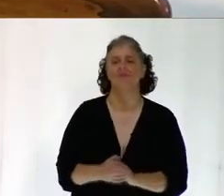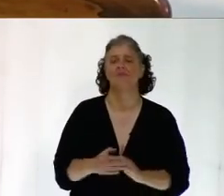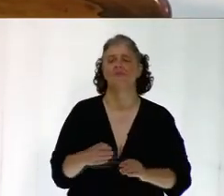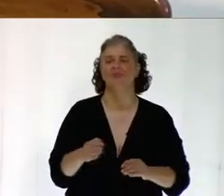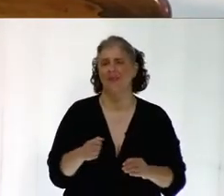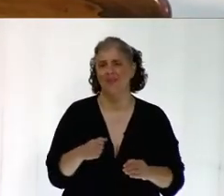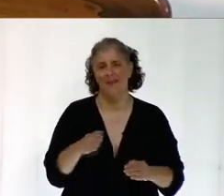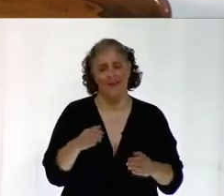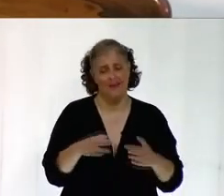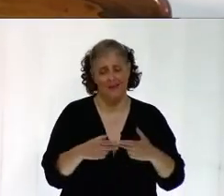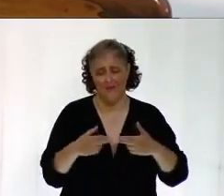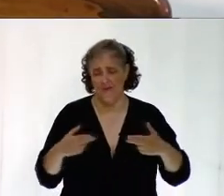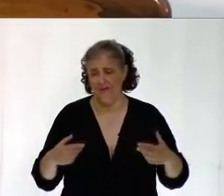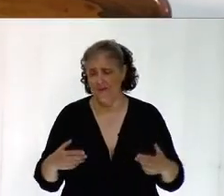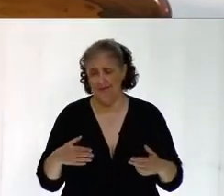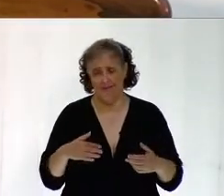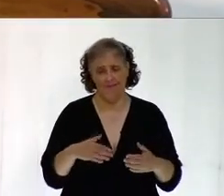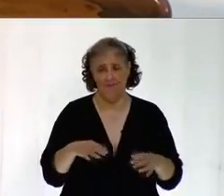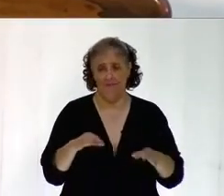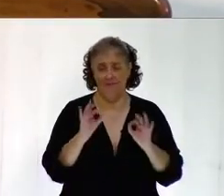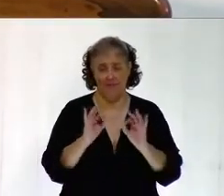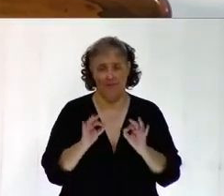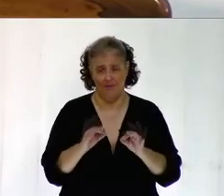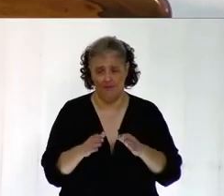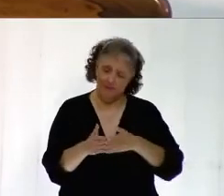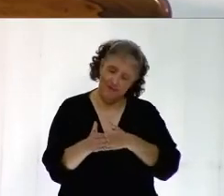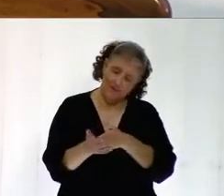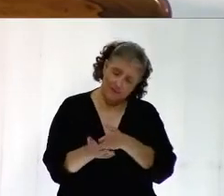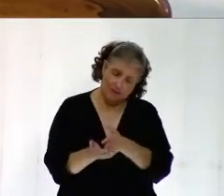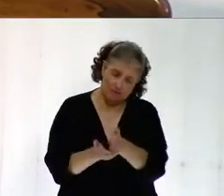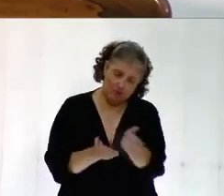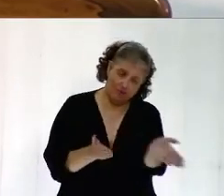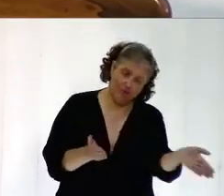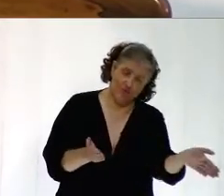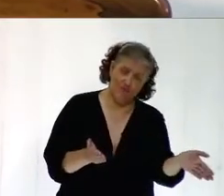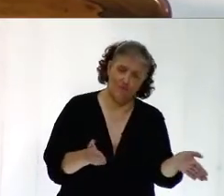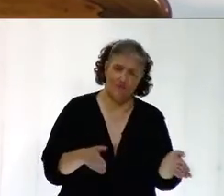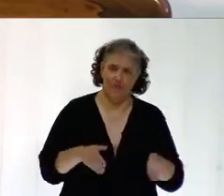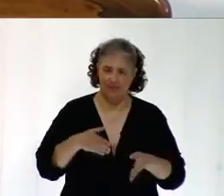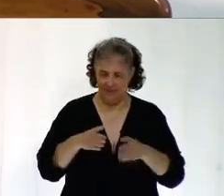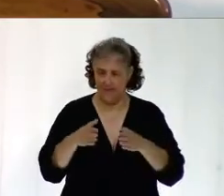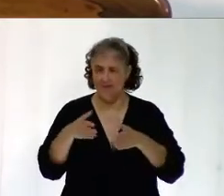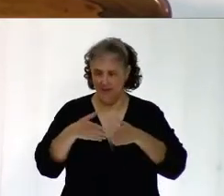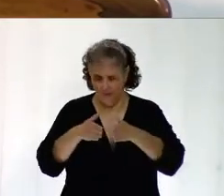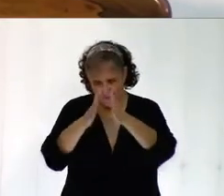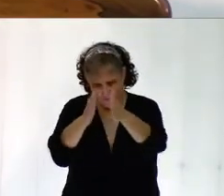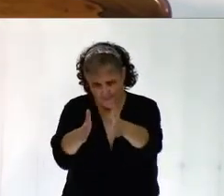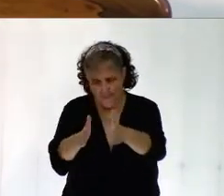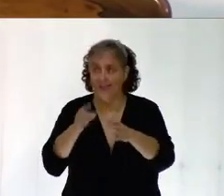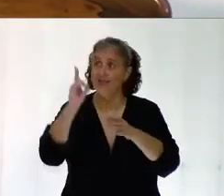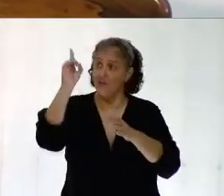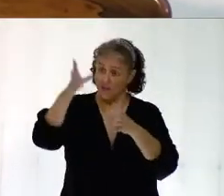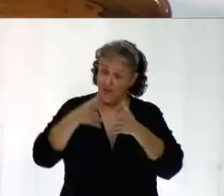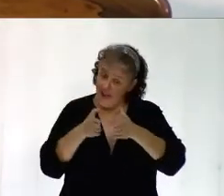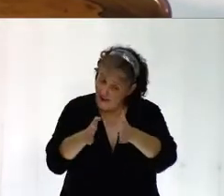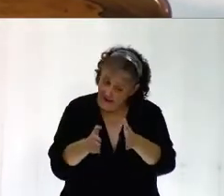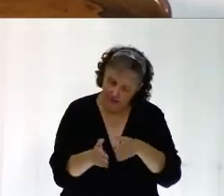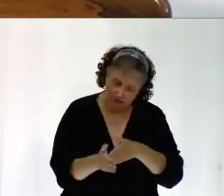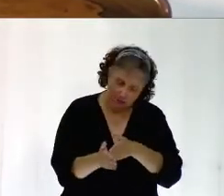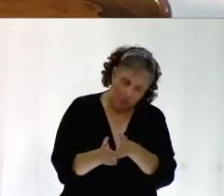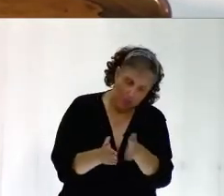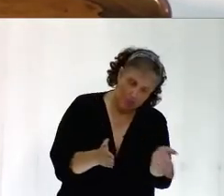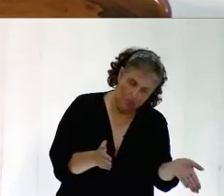desviar para passar fome longe do caminho em que o senhor deus preparou para cada um de nós